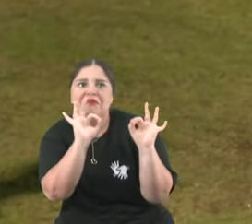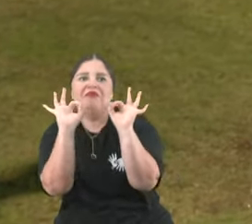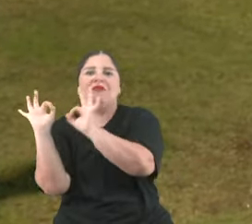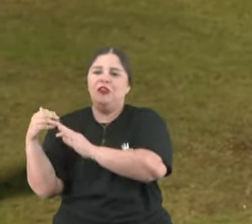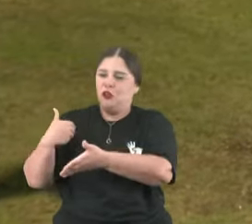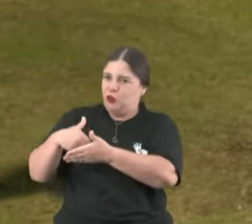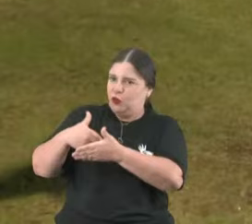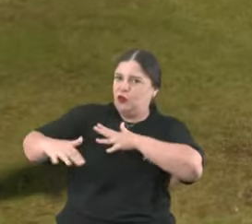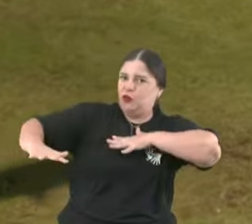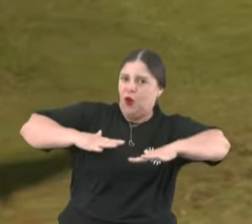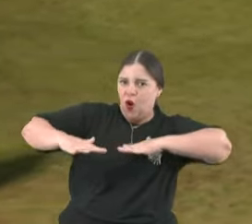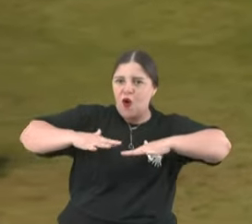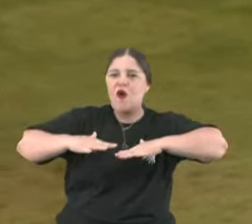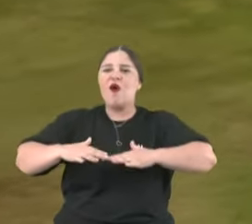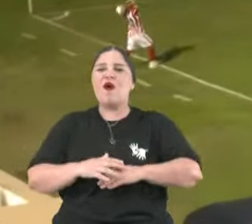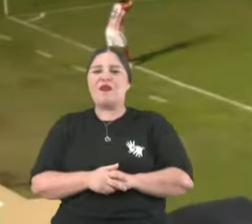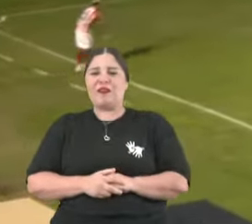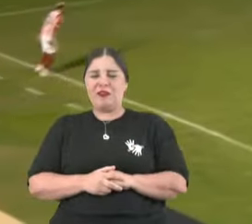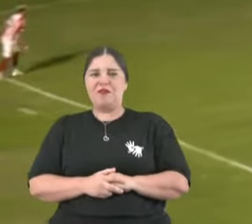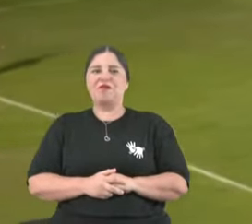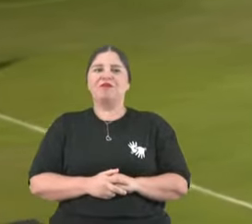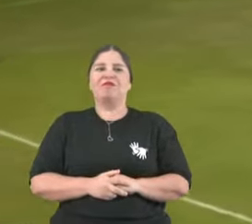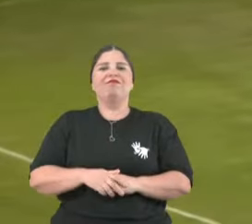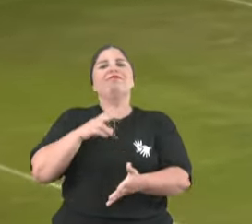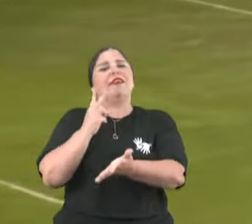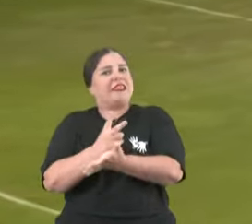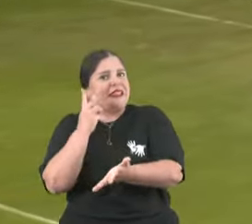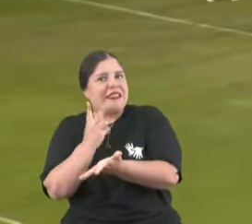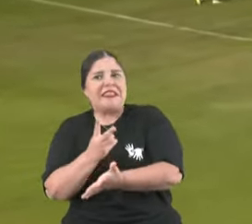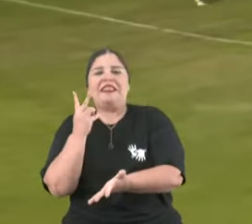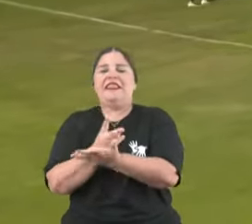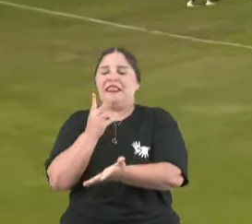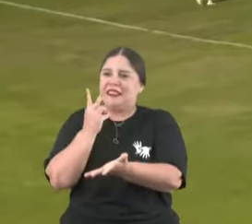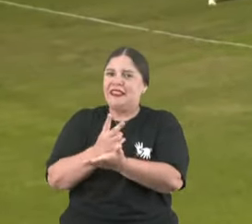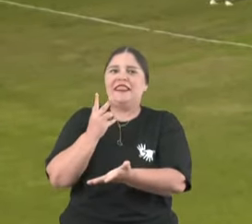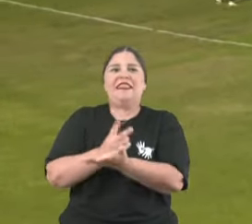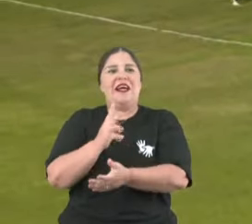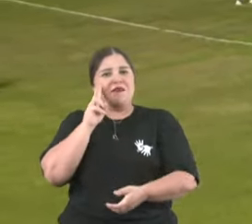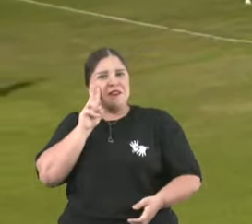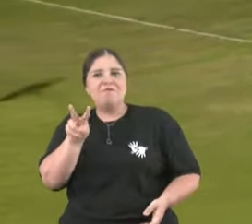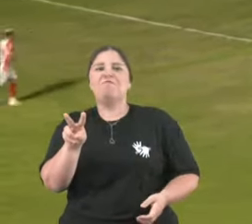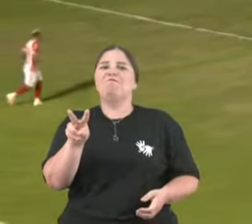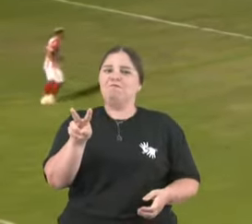oficina. Toda vez, bicho, essa oficina, passamos por ela, tava fechada, viu?